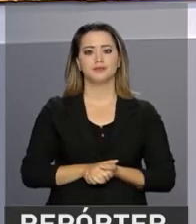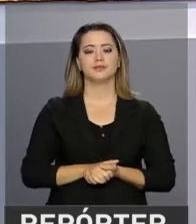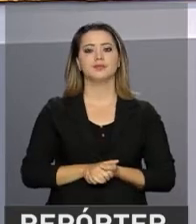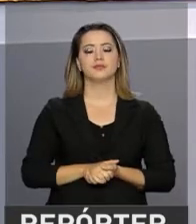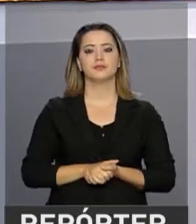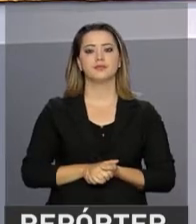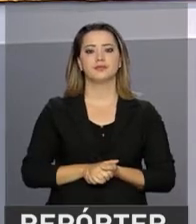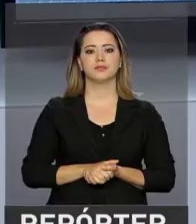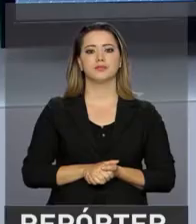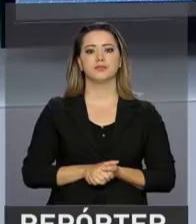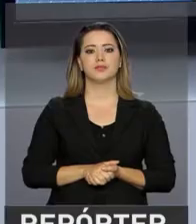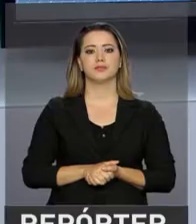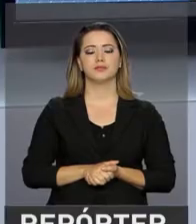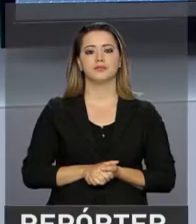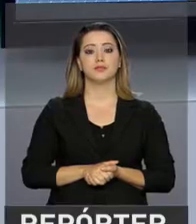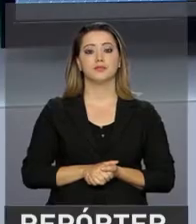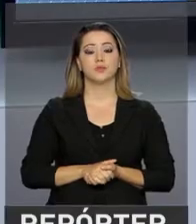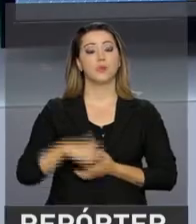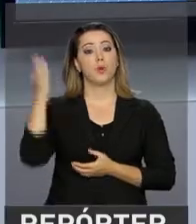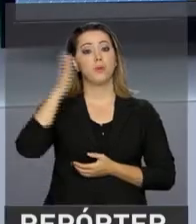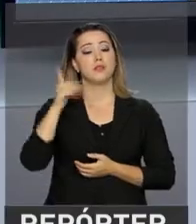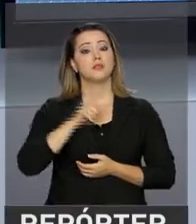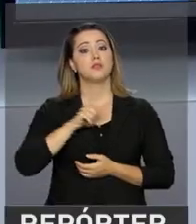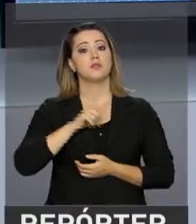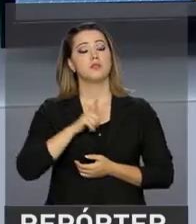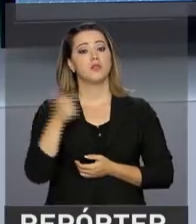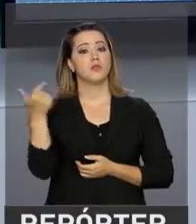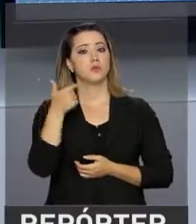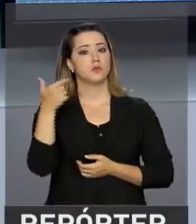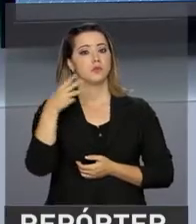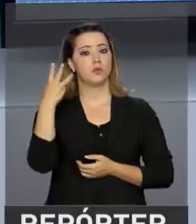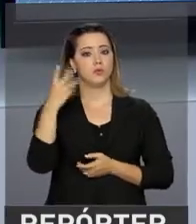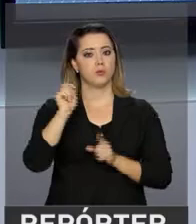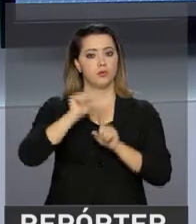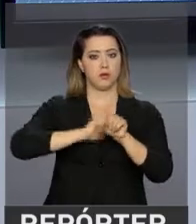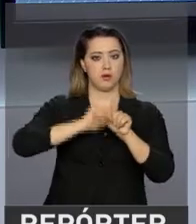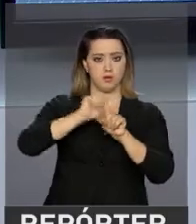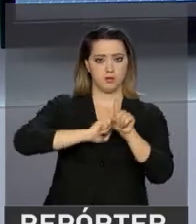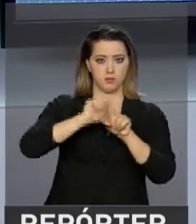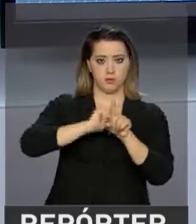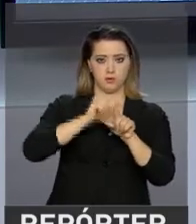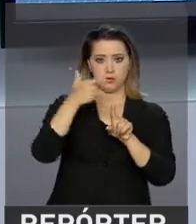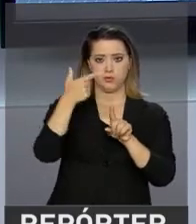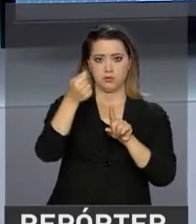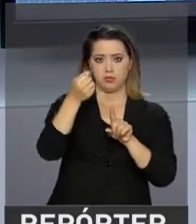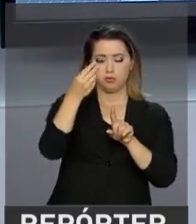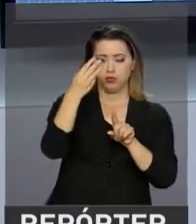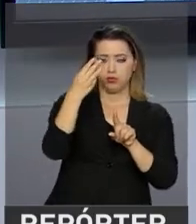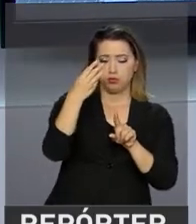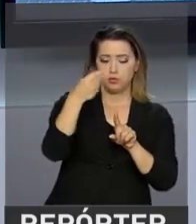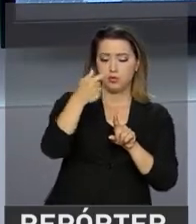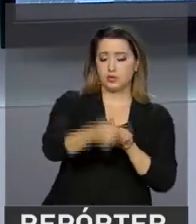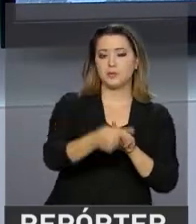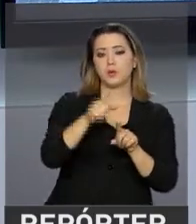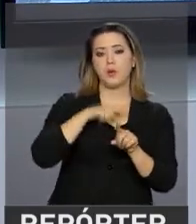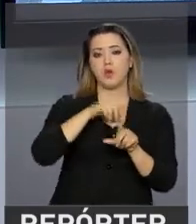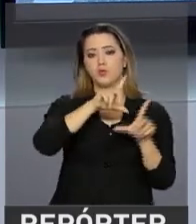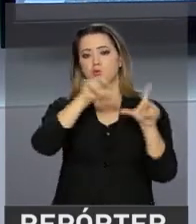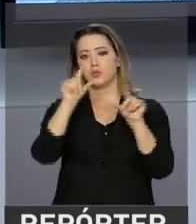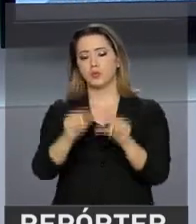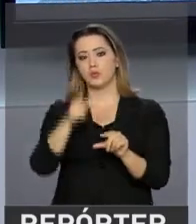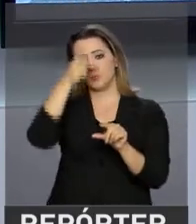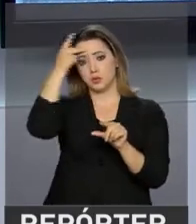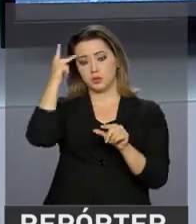na sua tela o brasil registrou no segundo trimestre de 2007 a maior queda no número de pessoas desocupadas